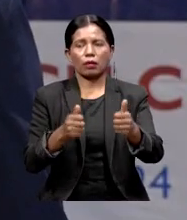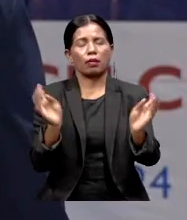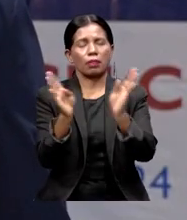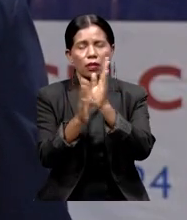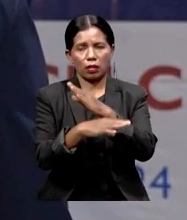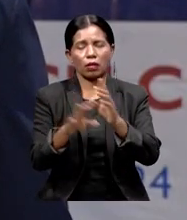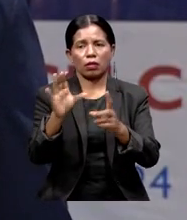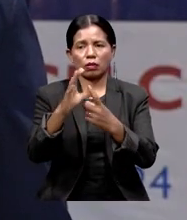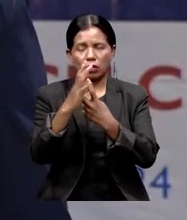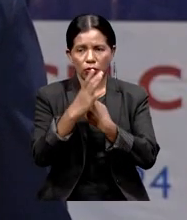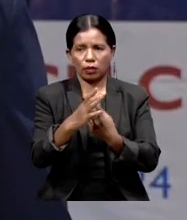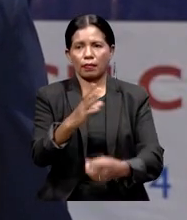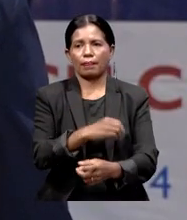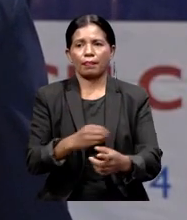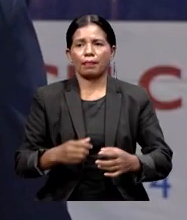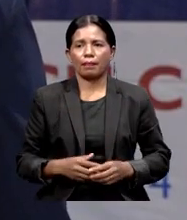cultura,